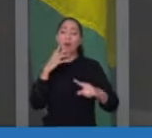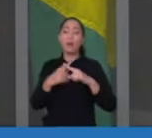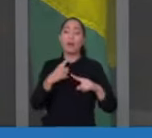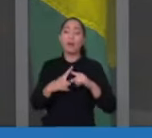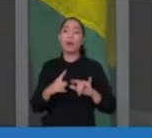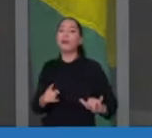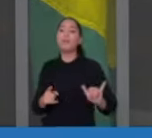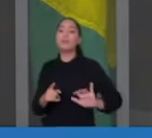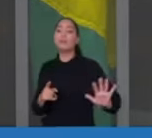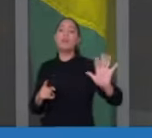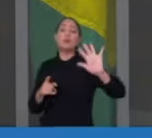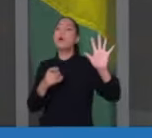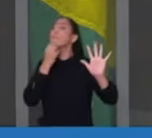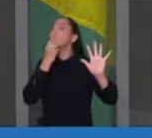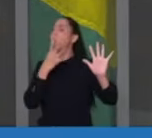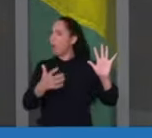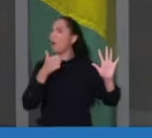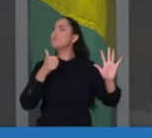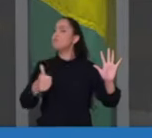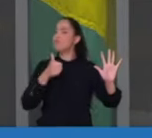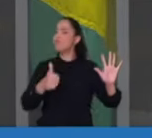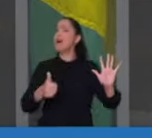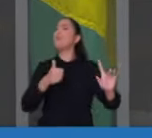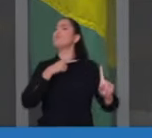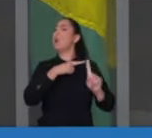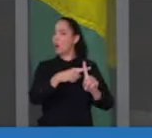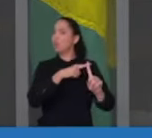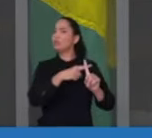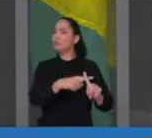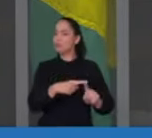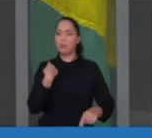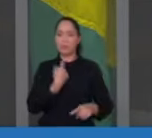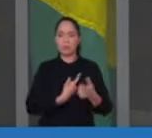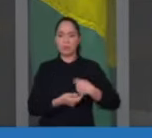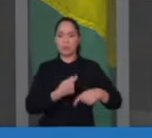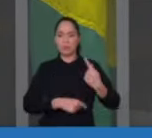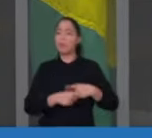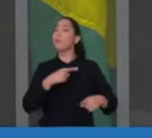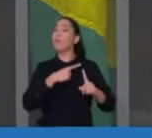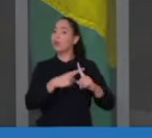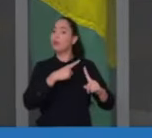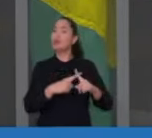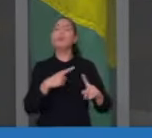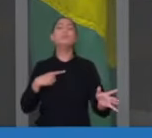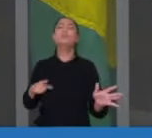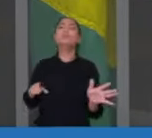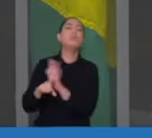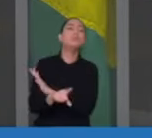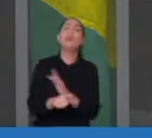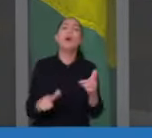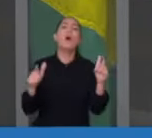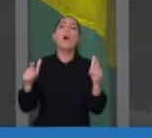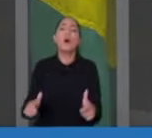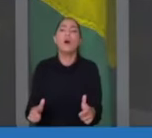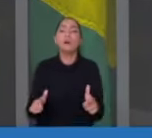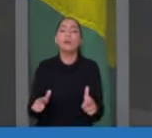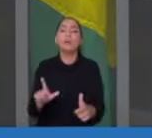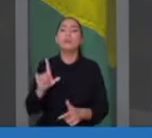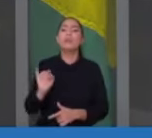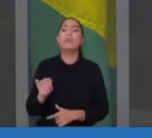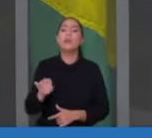que a inflação está alta, mas esse é um sinal positivo para a nossa economia. E eu queria perguntar, onde é que está o deputado Guilherme Boulos,